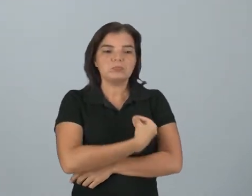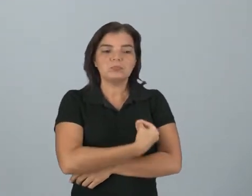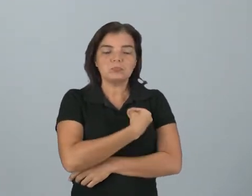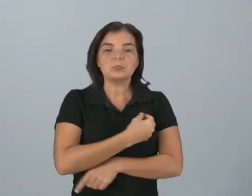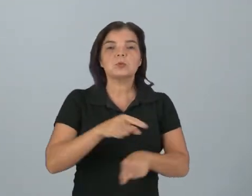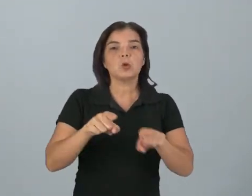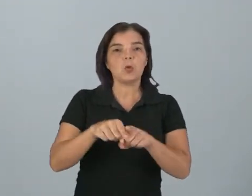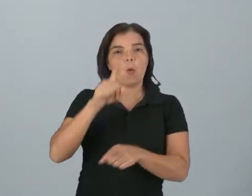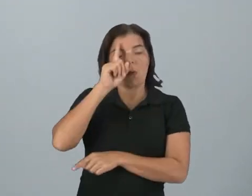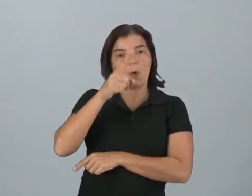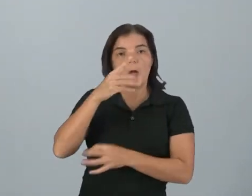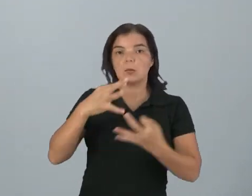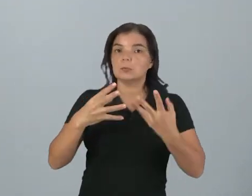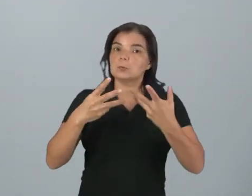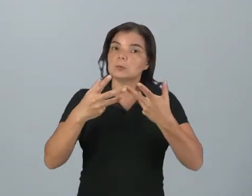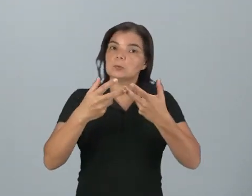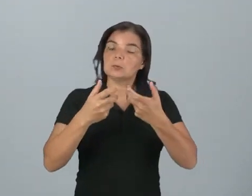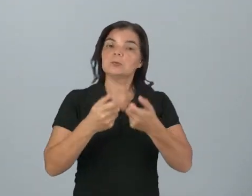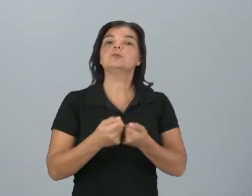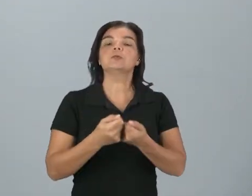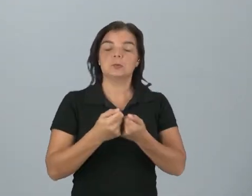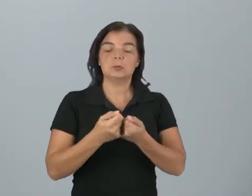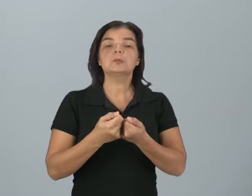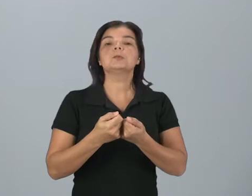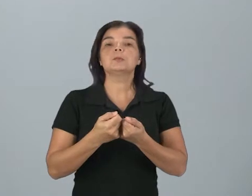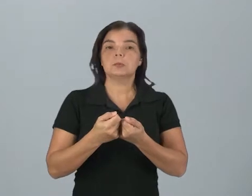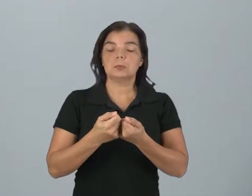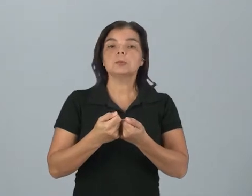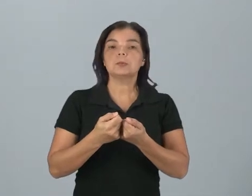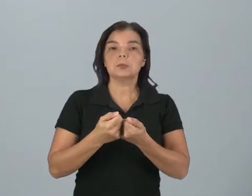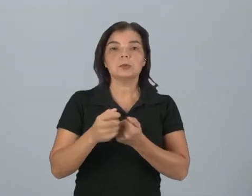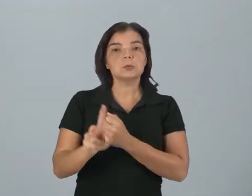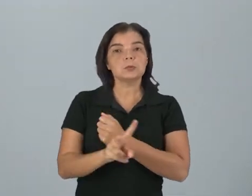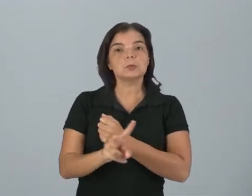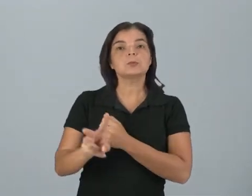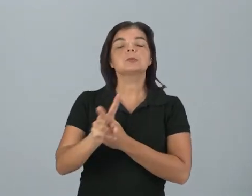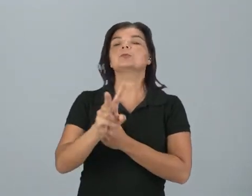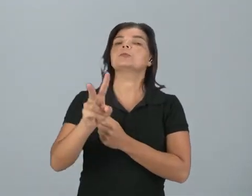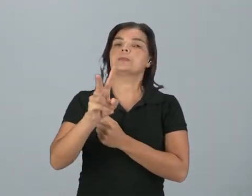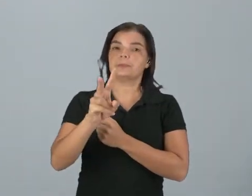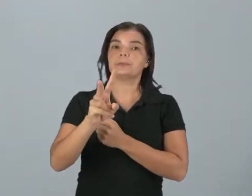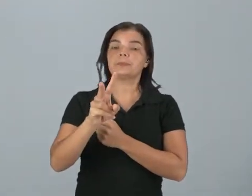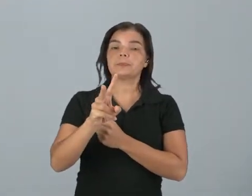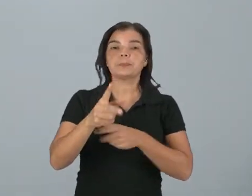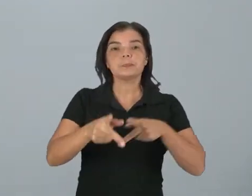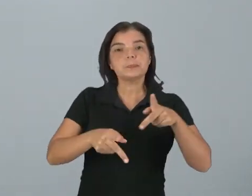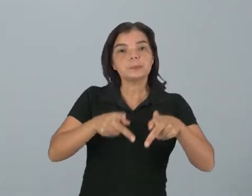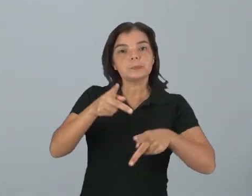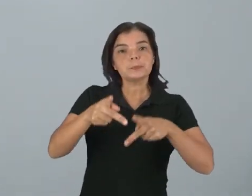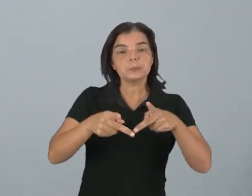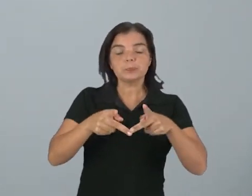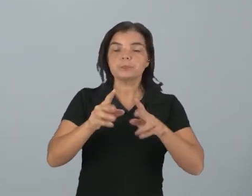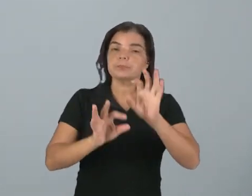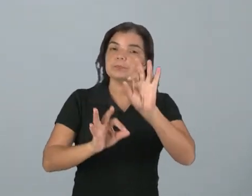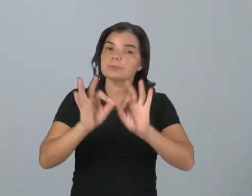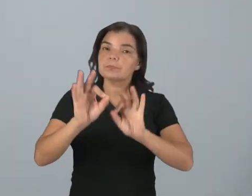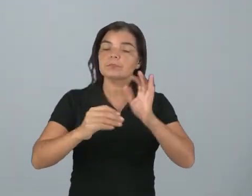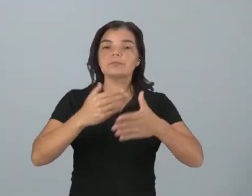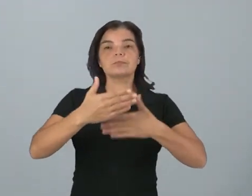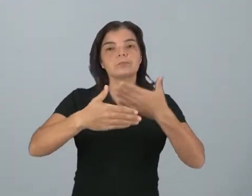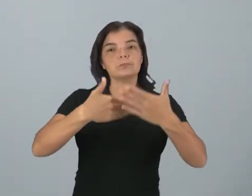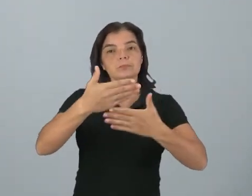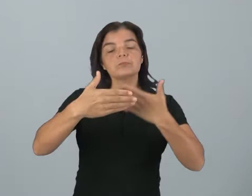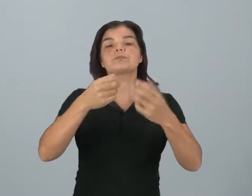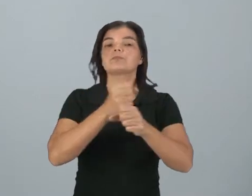existência e o domínio de todos esses valores que essas civilizações vão construir ao longo